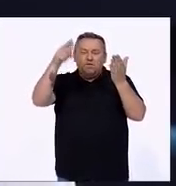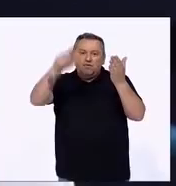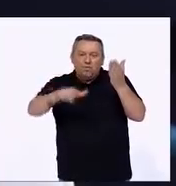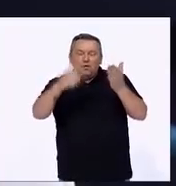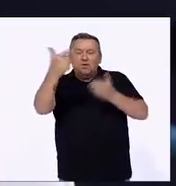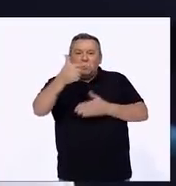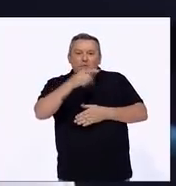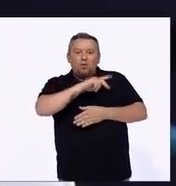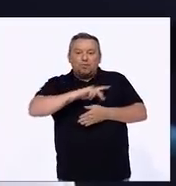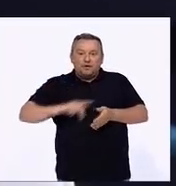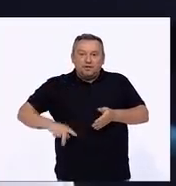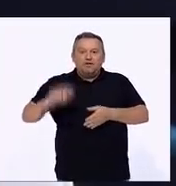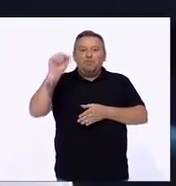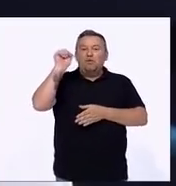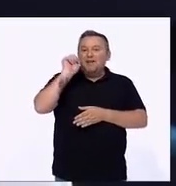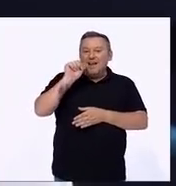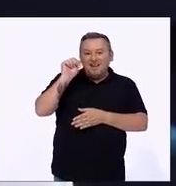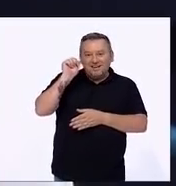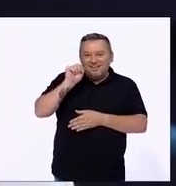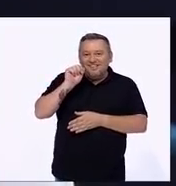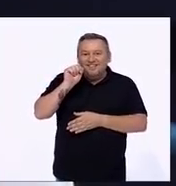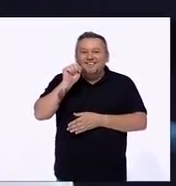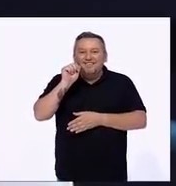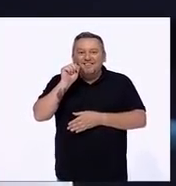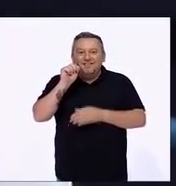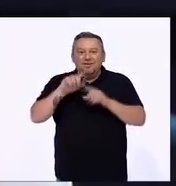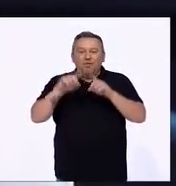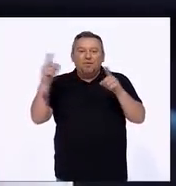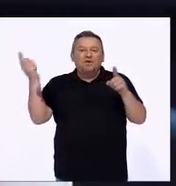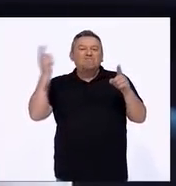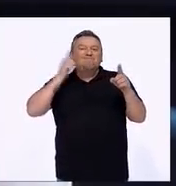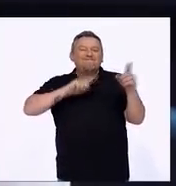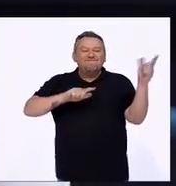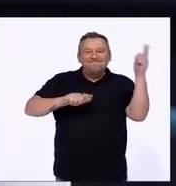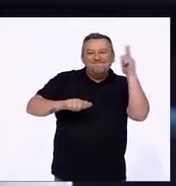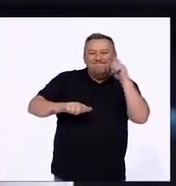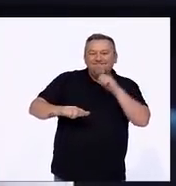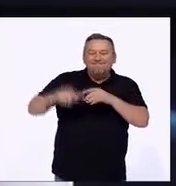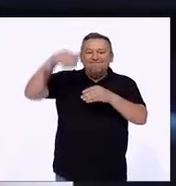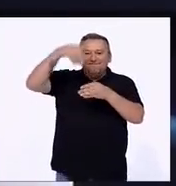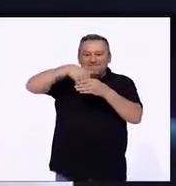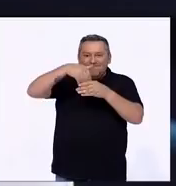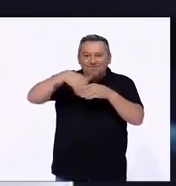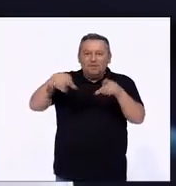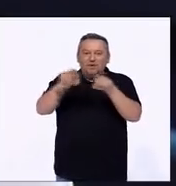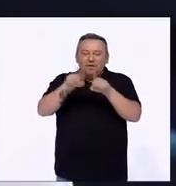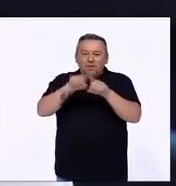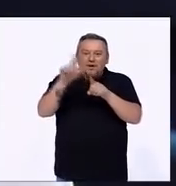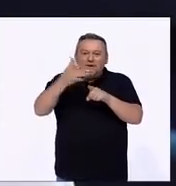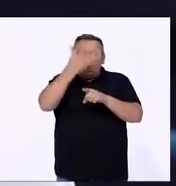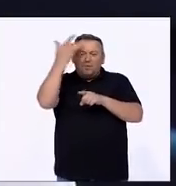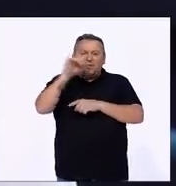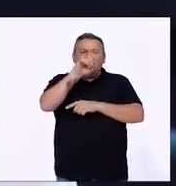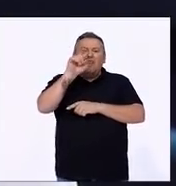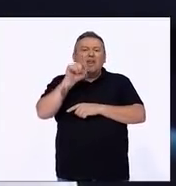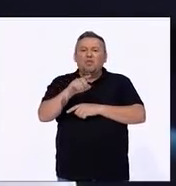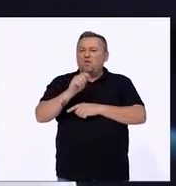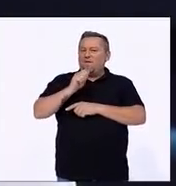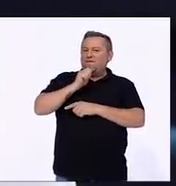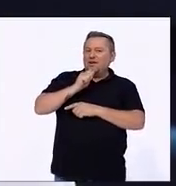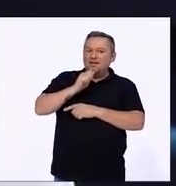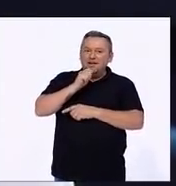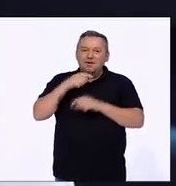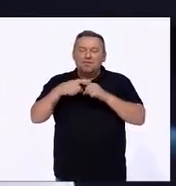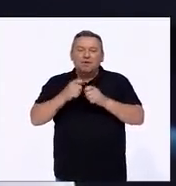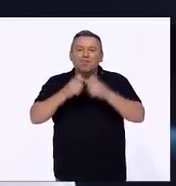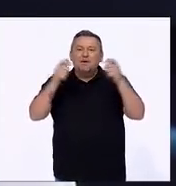por uma vice-presidente mulher para conquistar o voto, inclusive, das indecisas. Quase metade das mulheres ainda